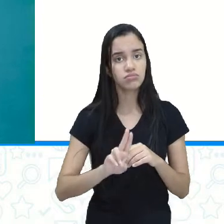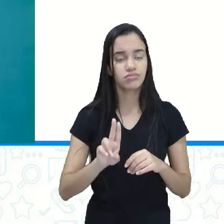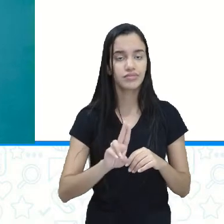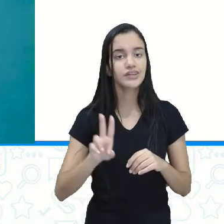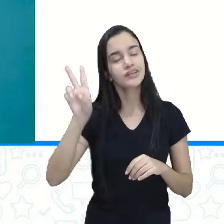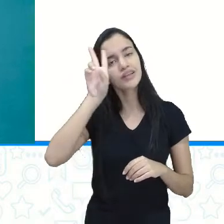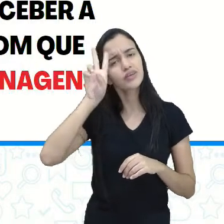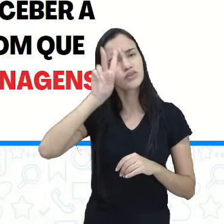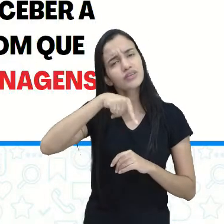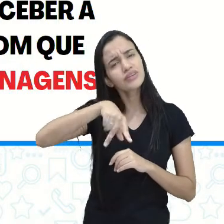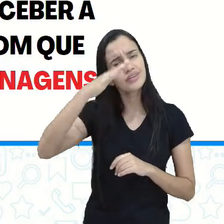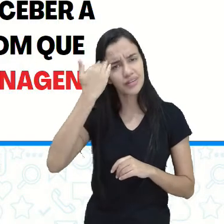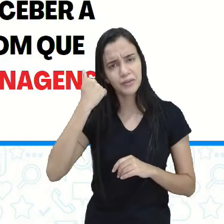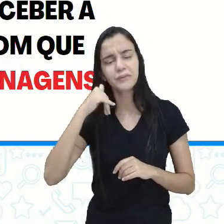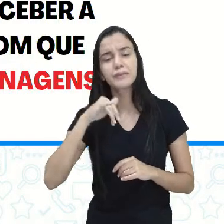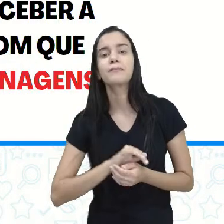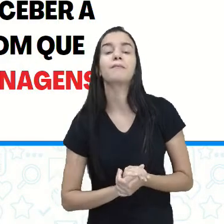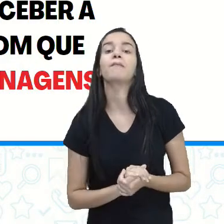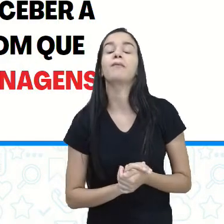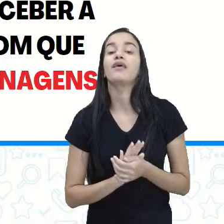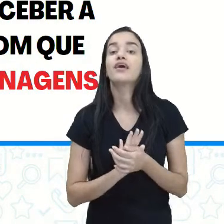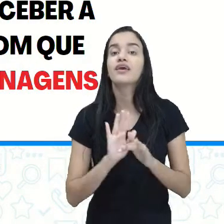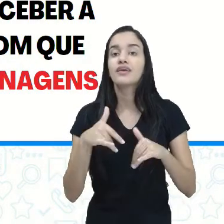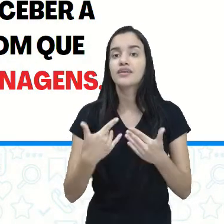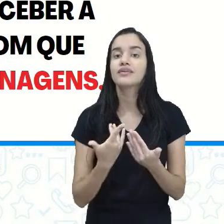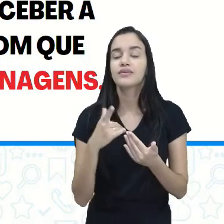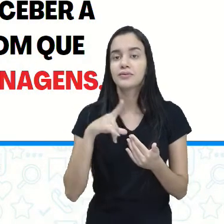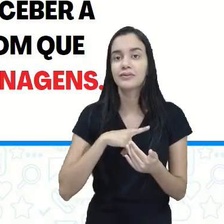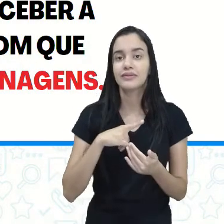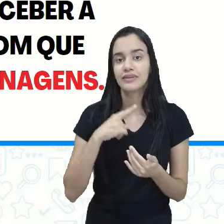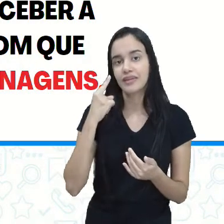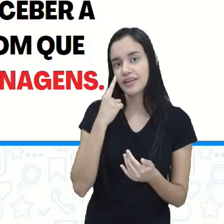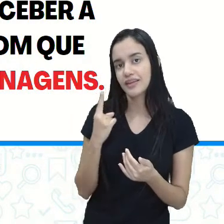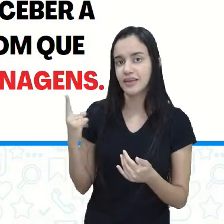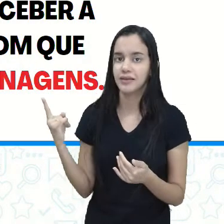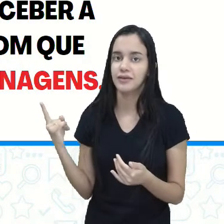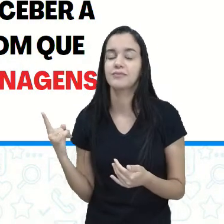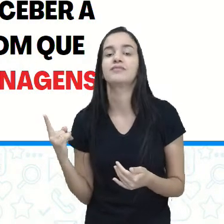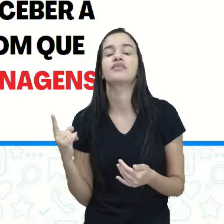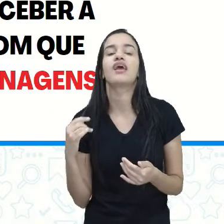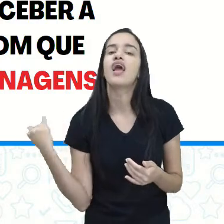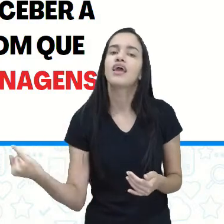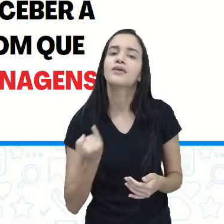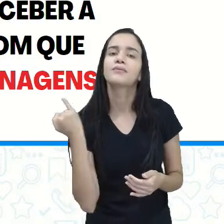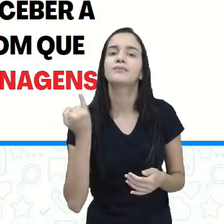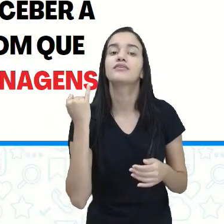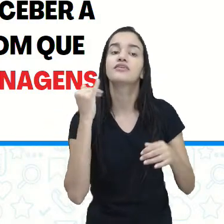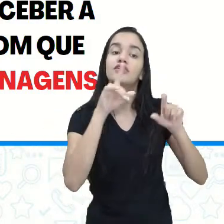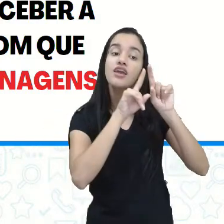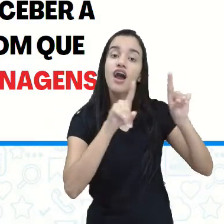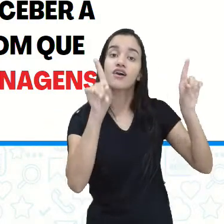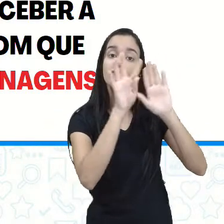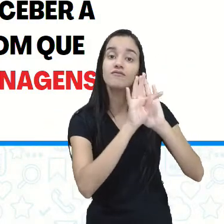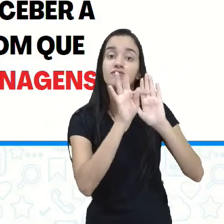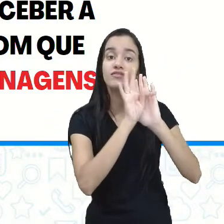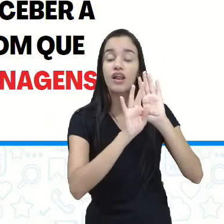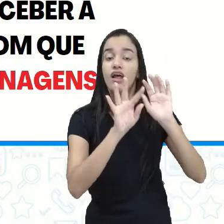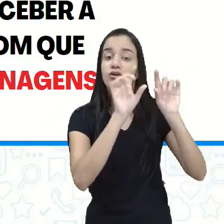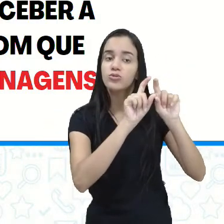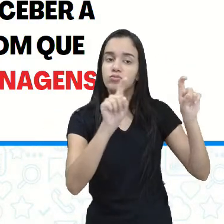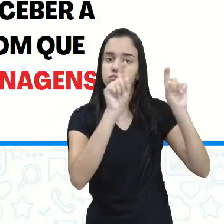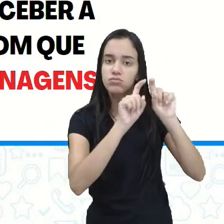Você sabe quais são? Os balões, como eu disse, que é um importante recurso usado